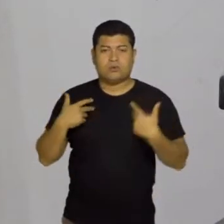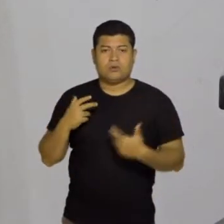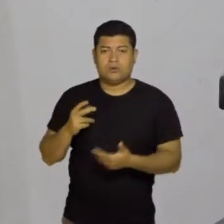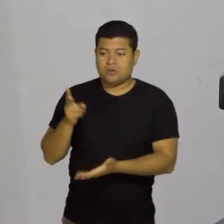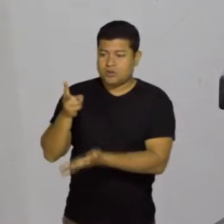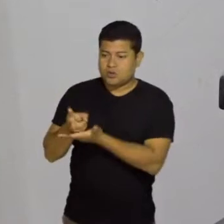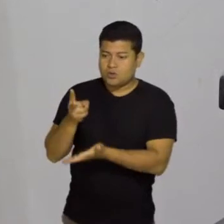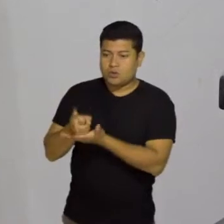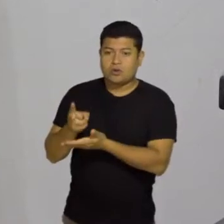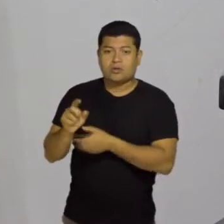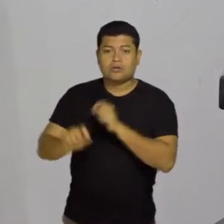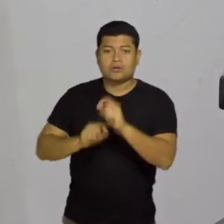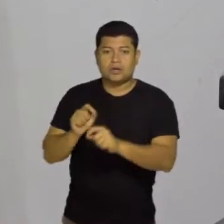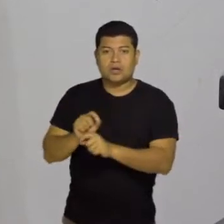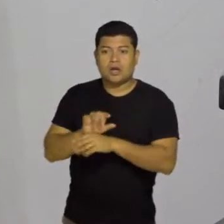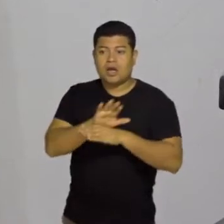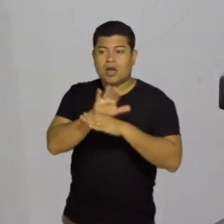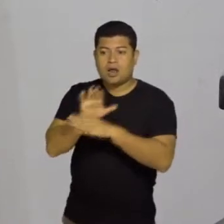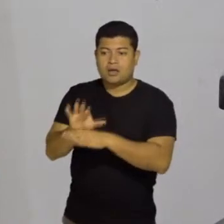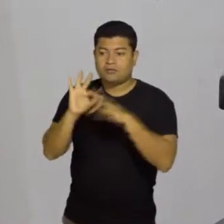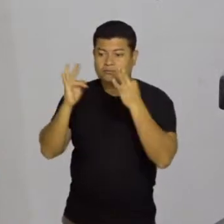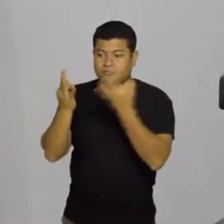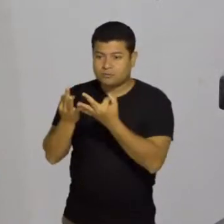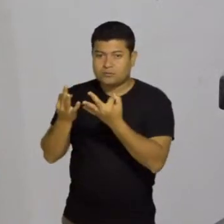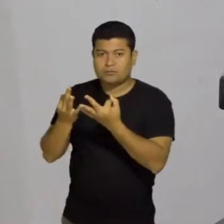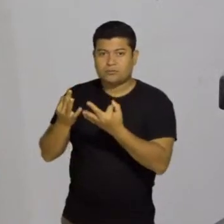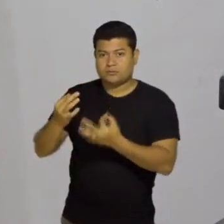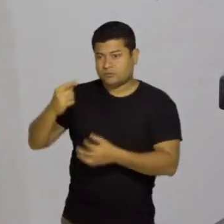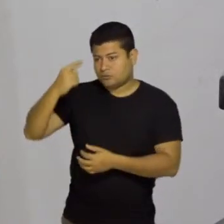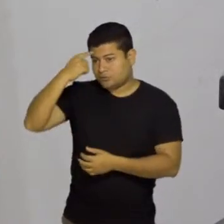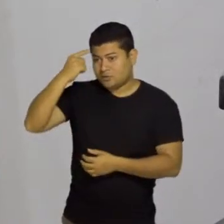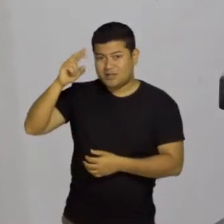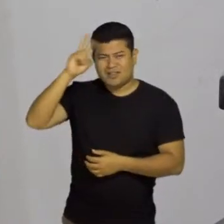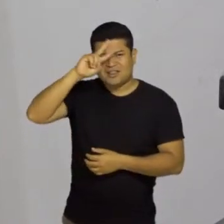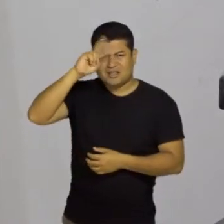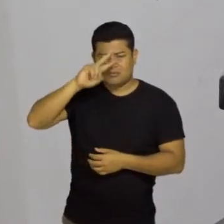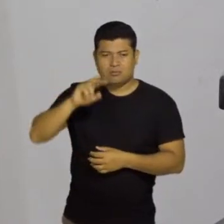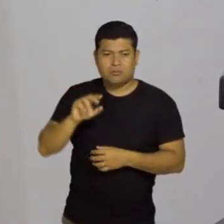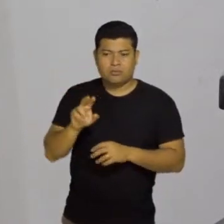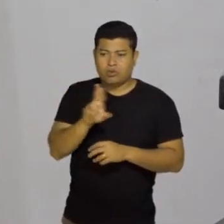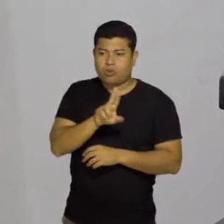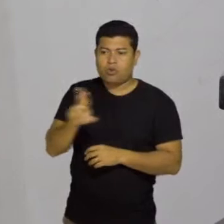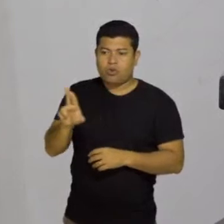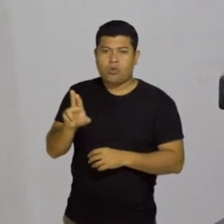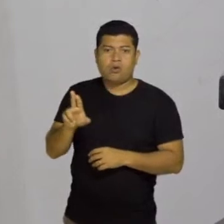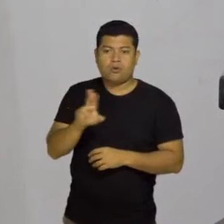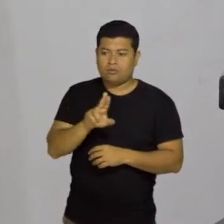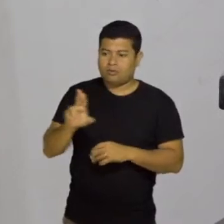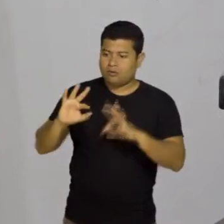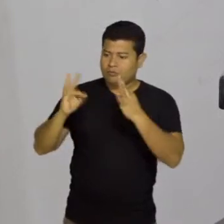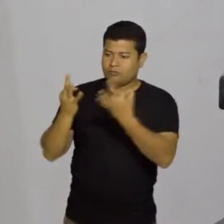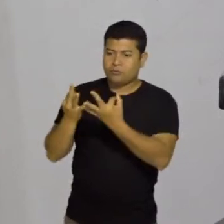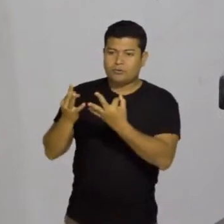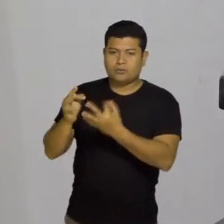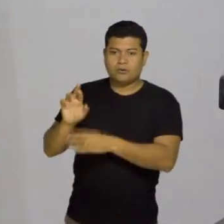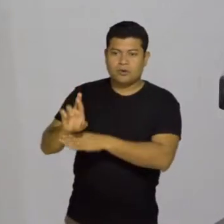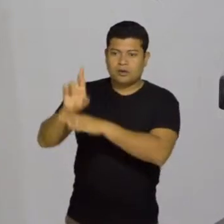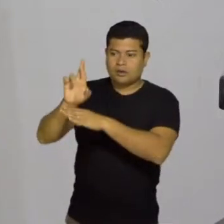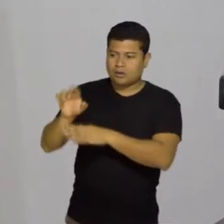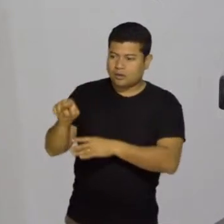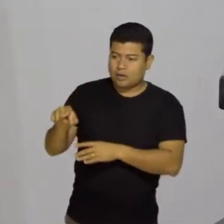o nome da família. Não sei se vocês ainda lembram que o nome da família era algo